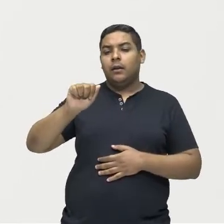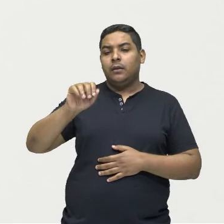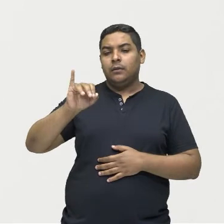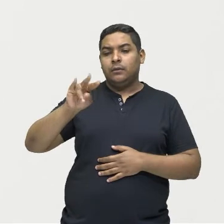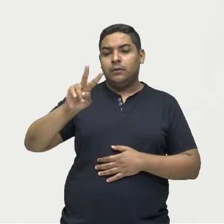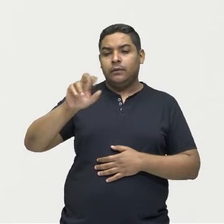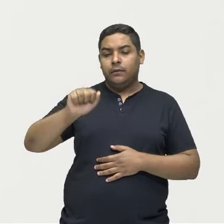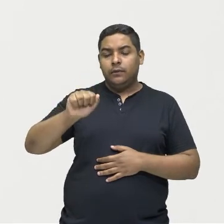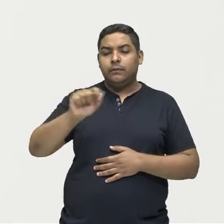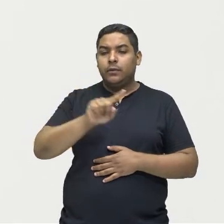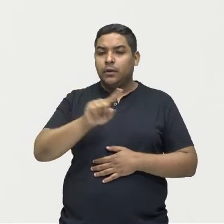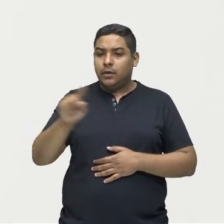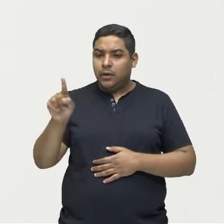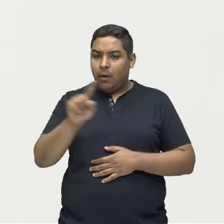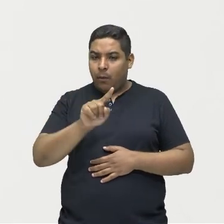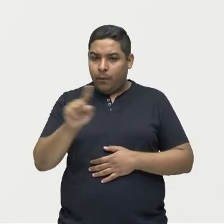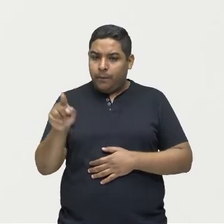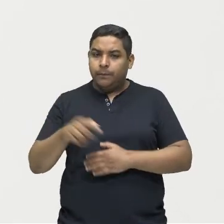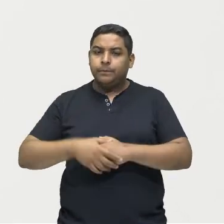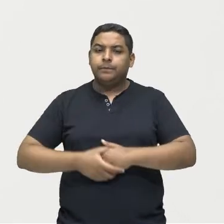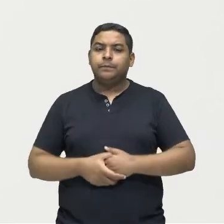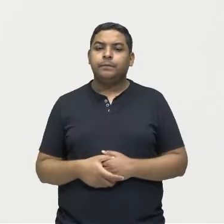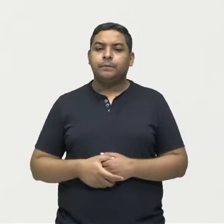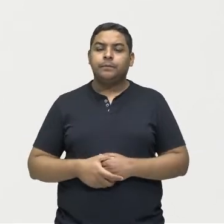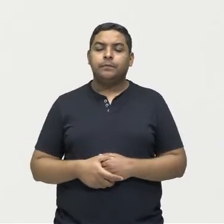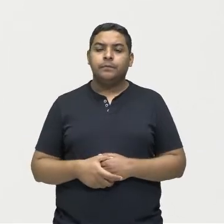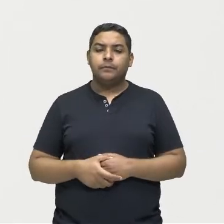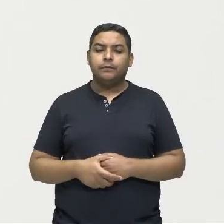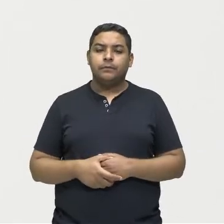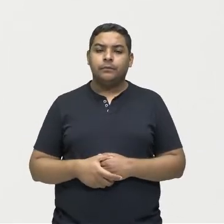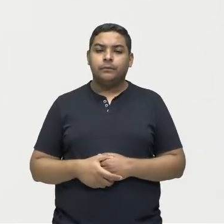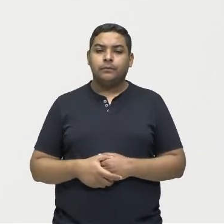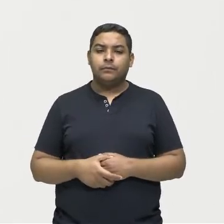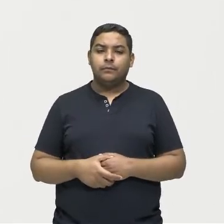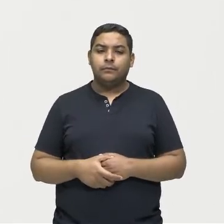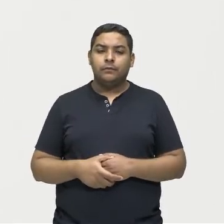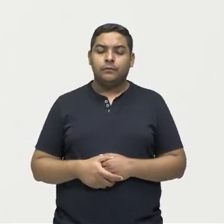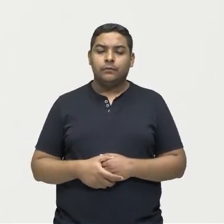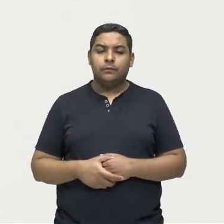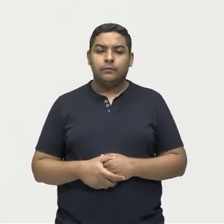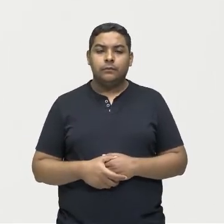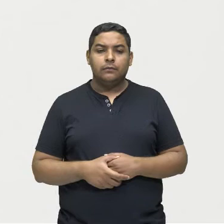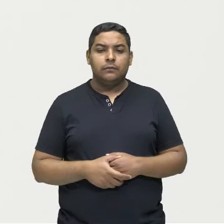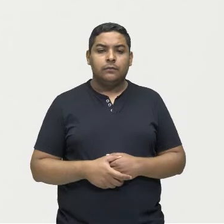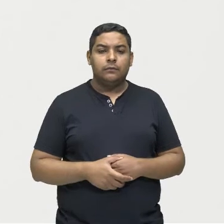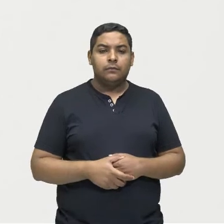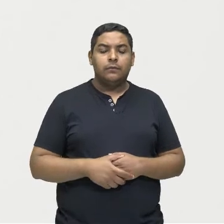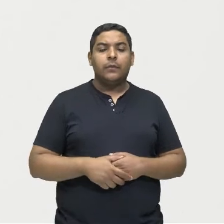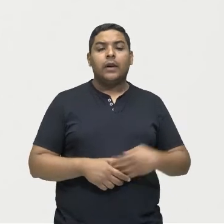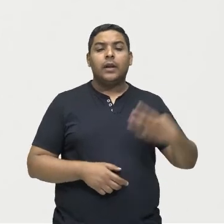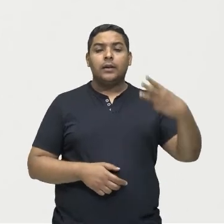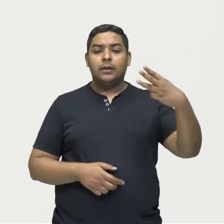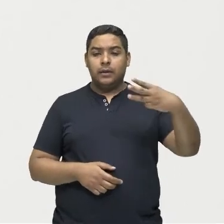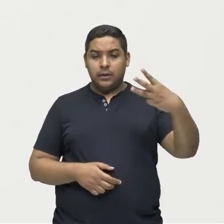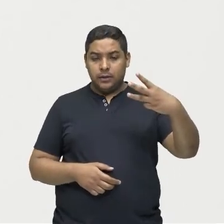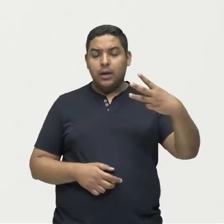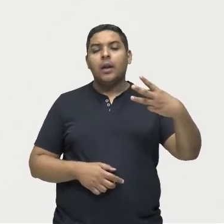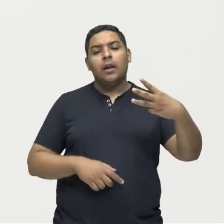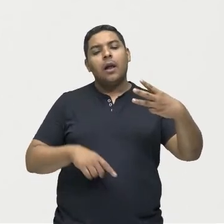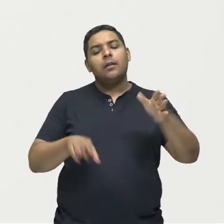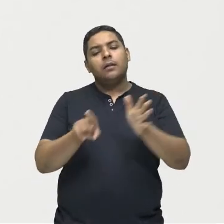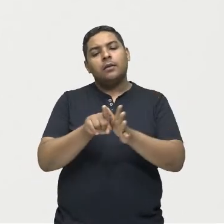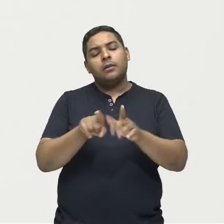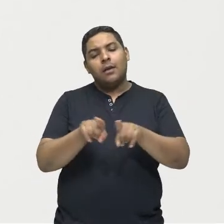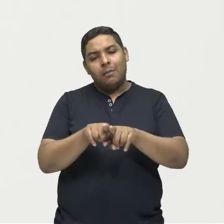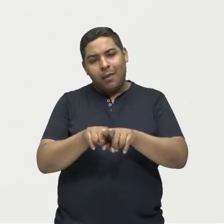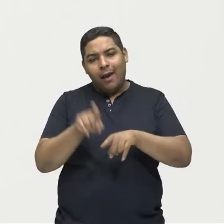adequado. Na terceira, então, nós temos uma vez mais uma frase interrogativa, né, seguindo a estrutura aí,